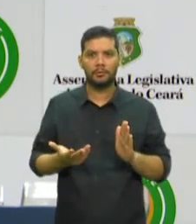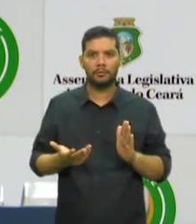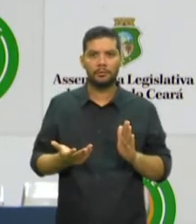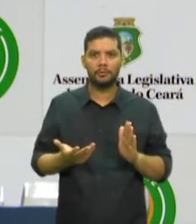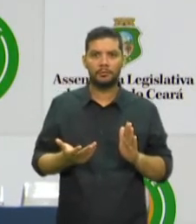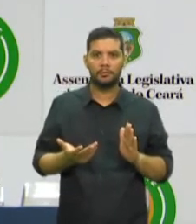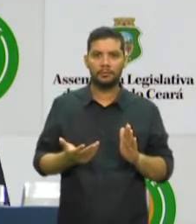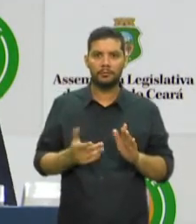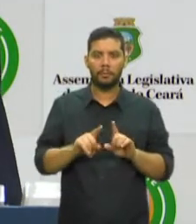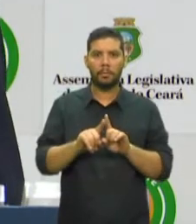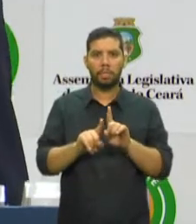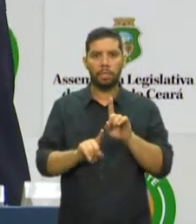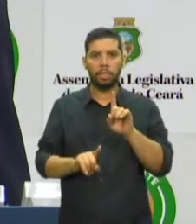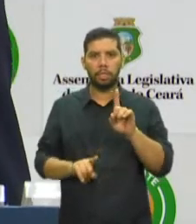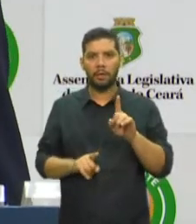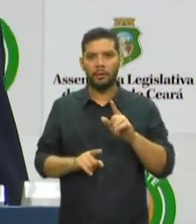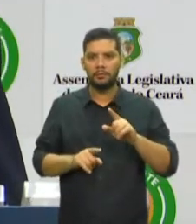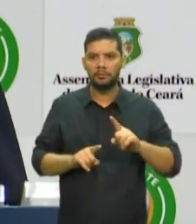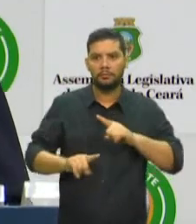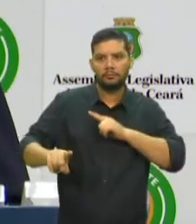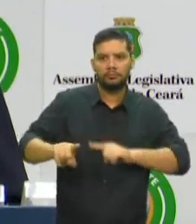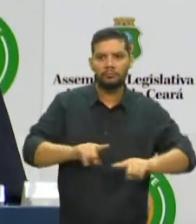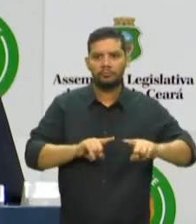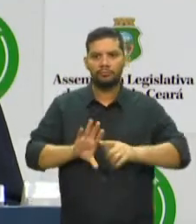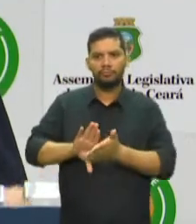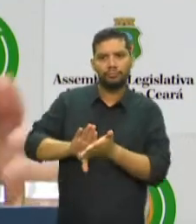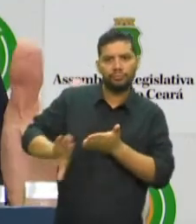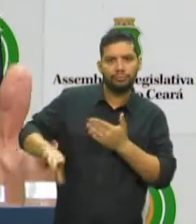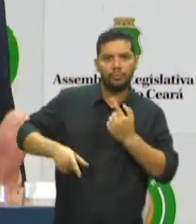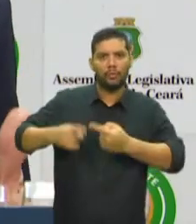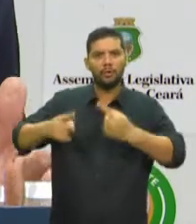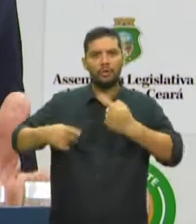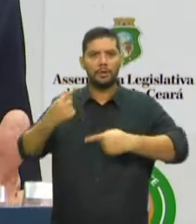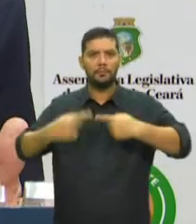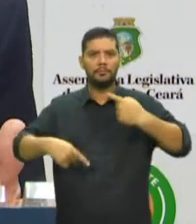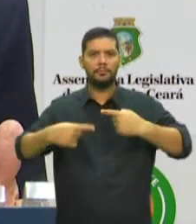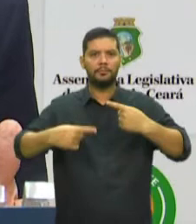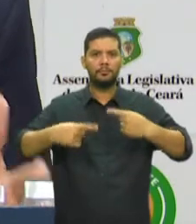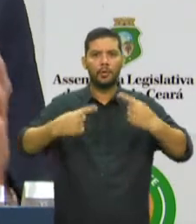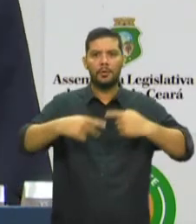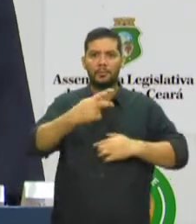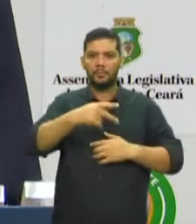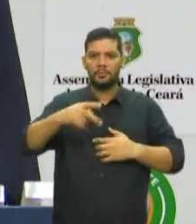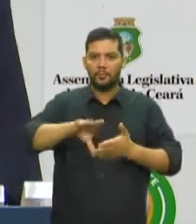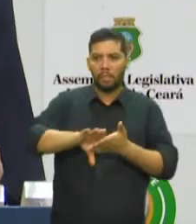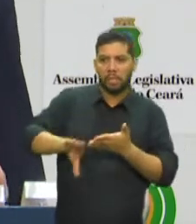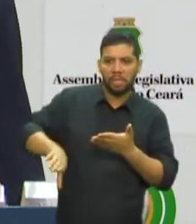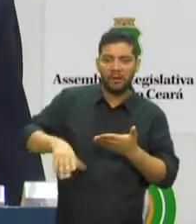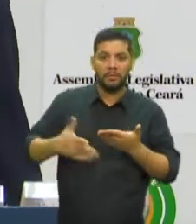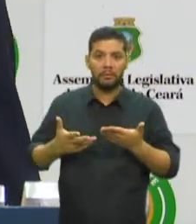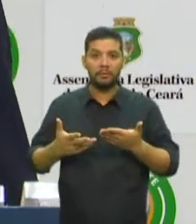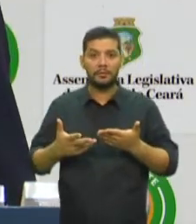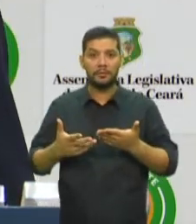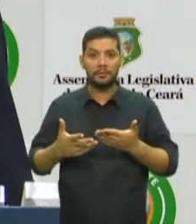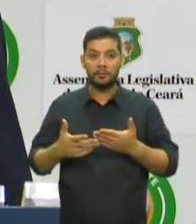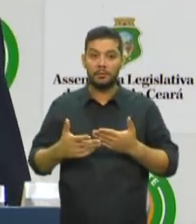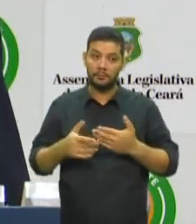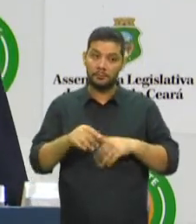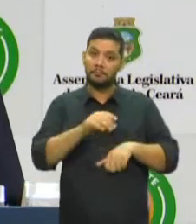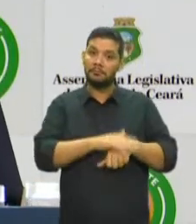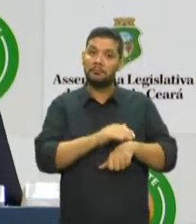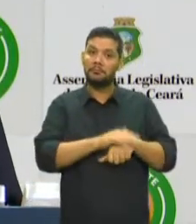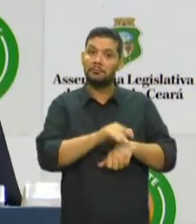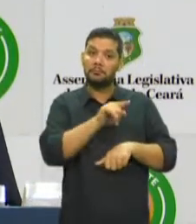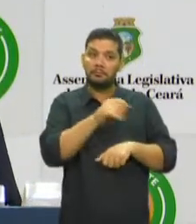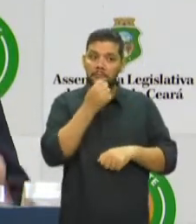seu modo de administrar, repulsa às suas políticas públicas, cabe ao governante tomar isso como norte para